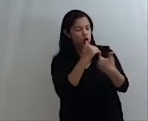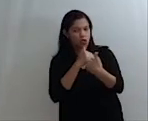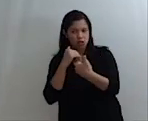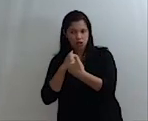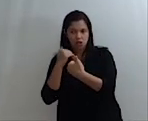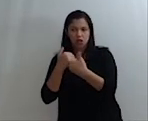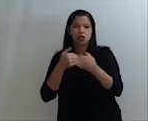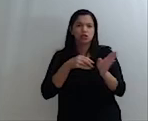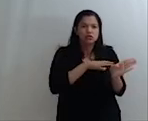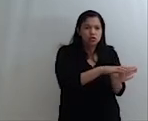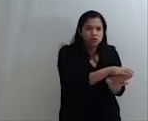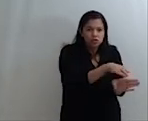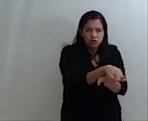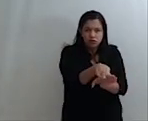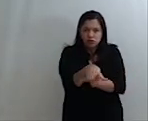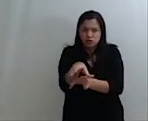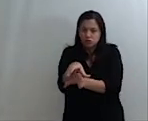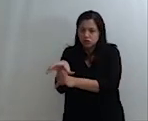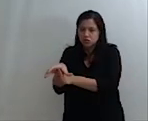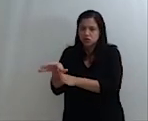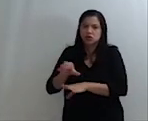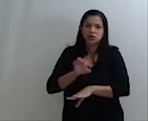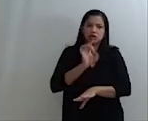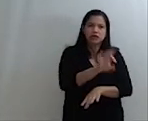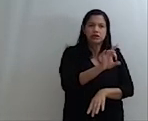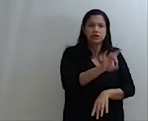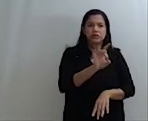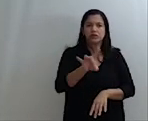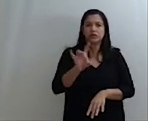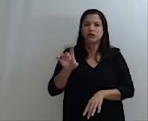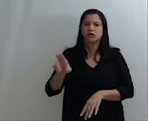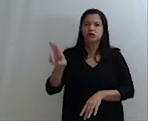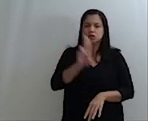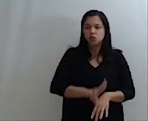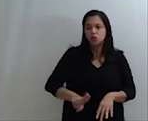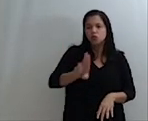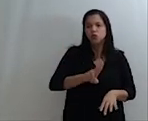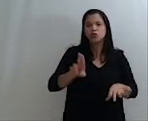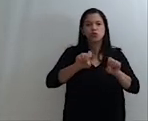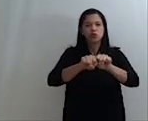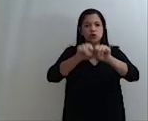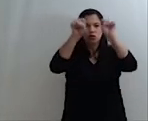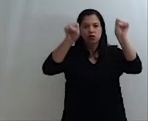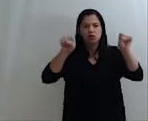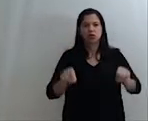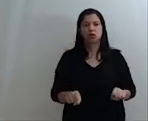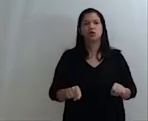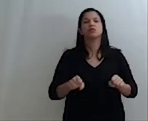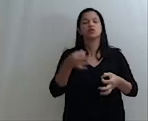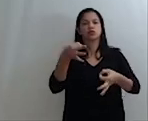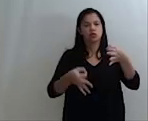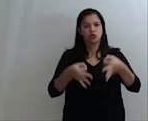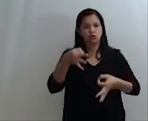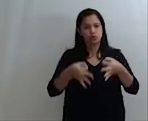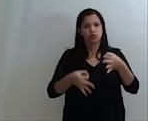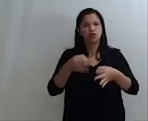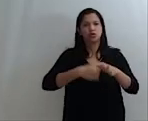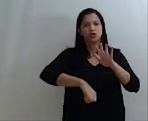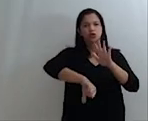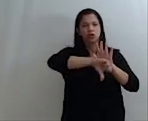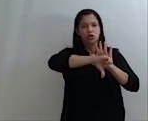também os demais eh protagonistas digamos de todo o sistema de Justiça Criminal as conclusões seriam seguintes